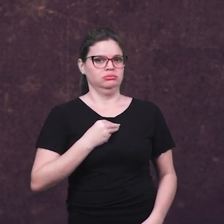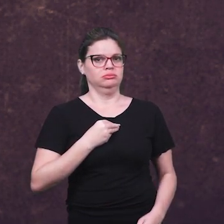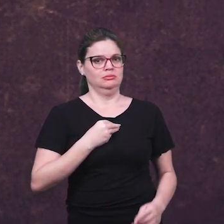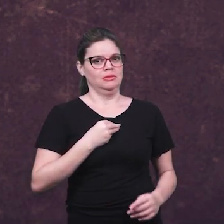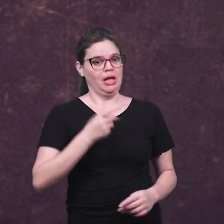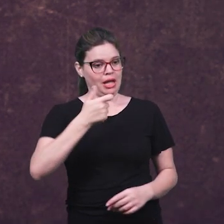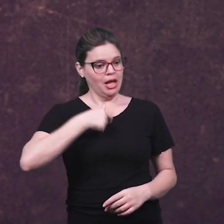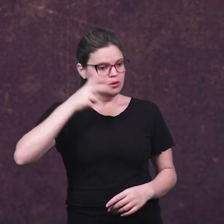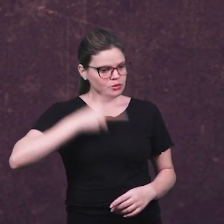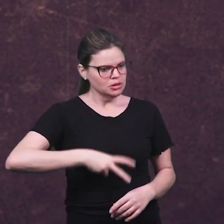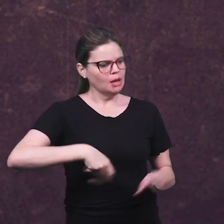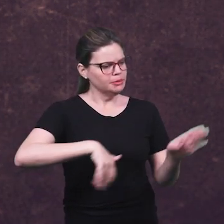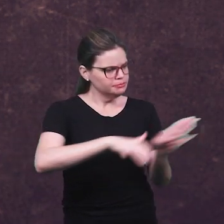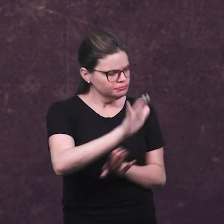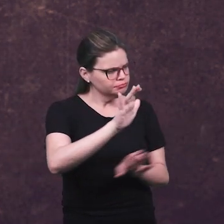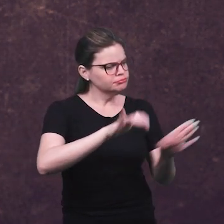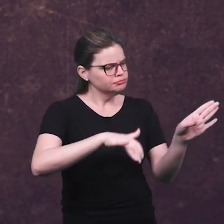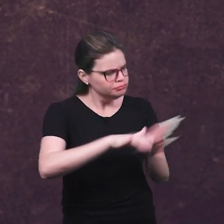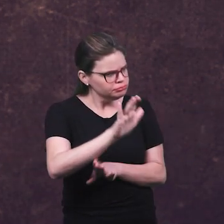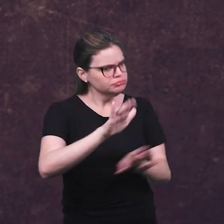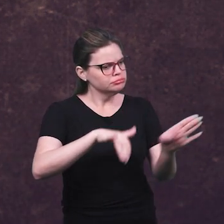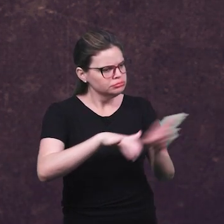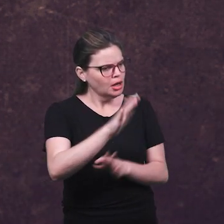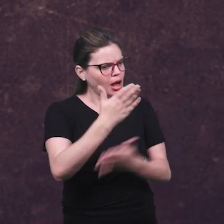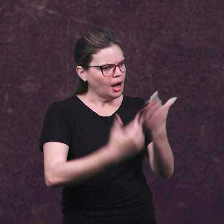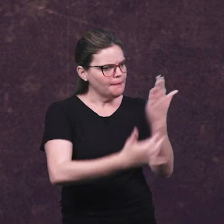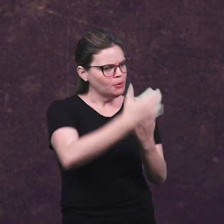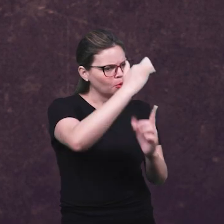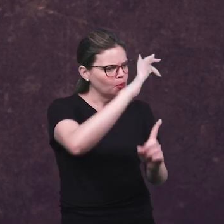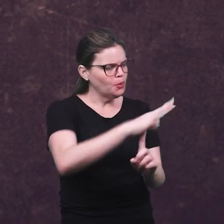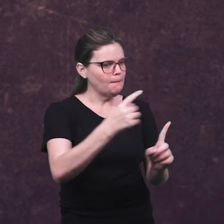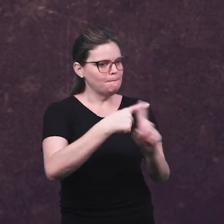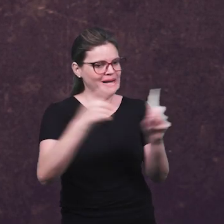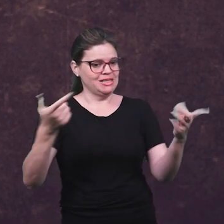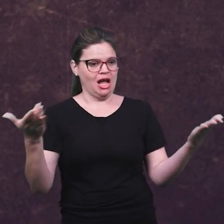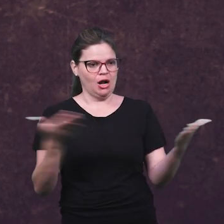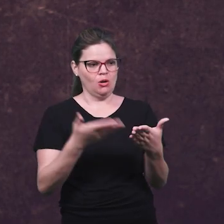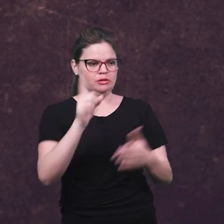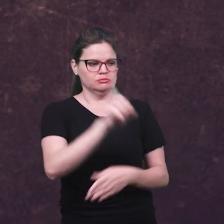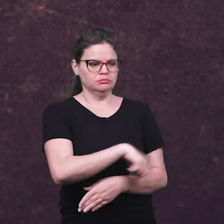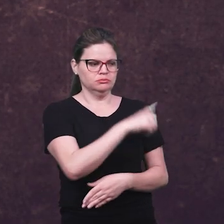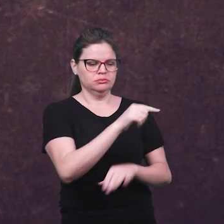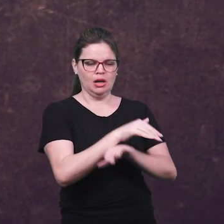eu os haver desposado. Mas este é o concerto que farei